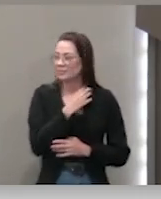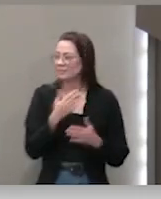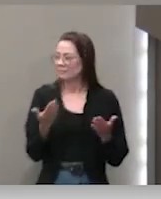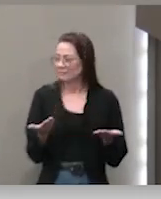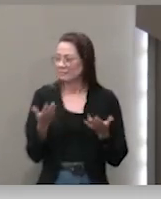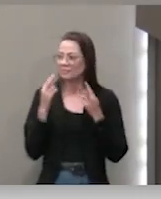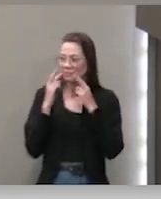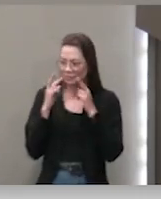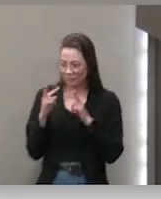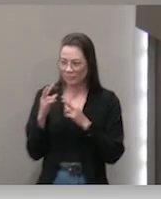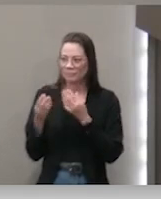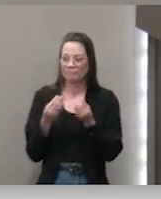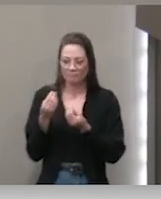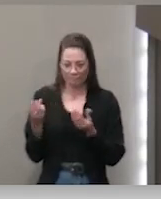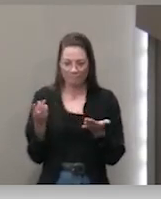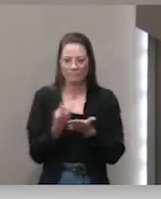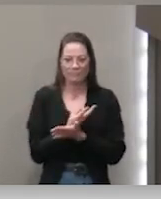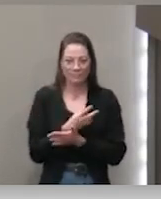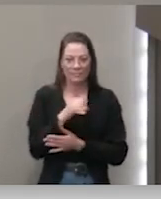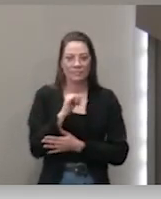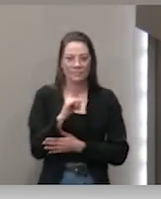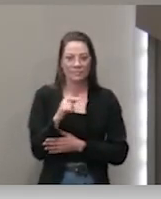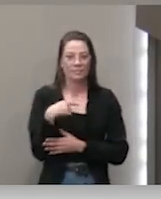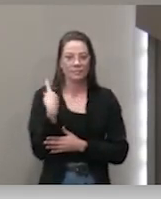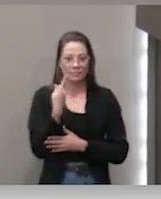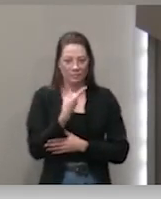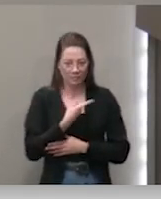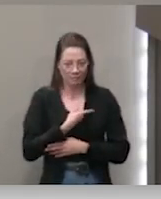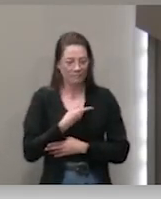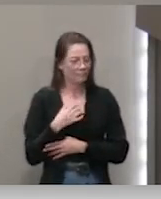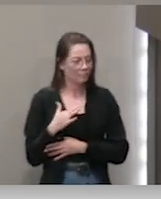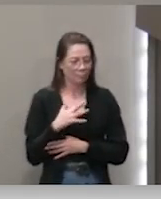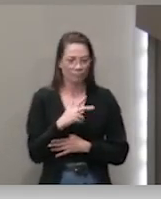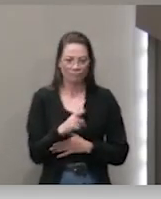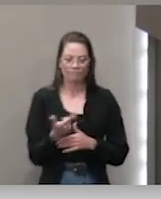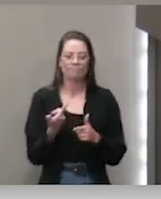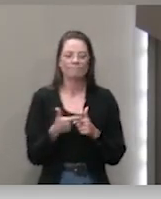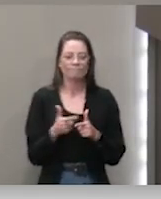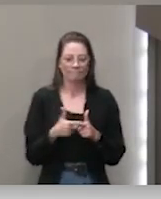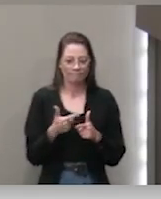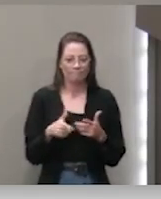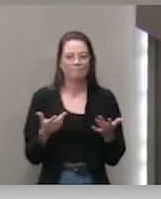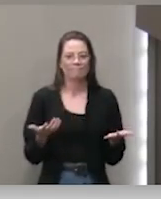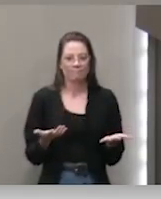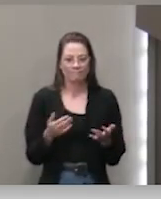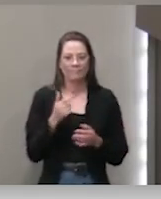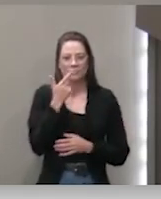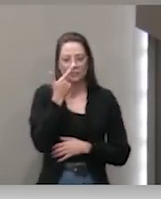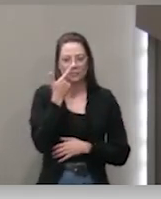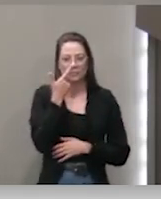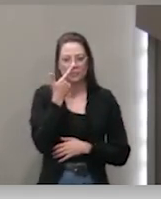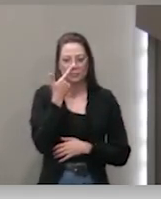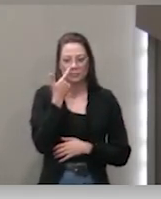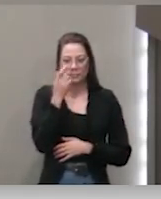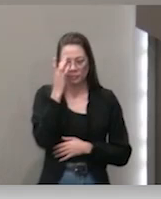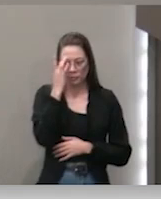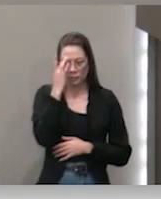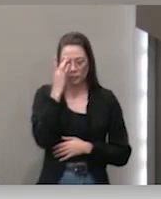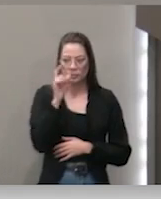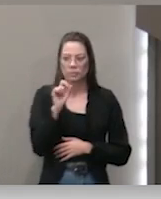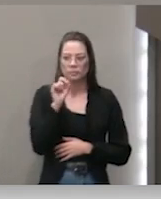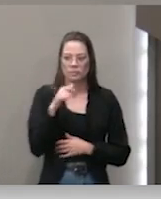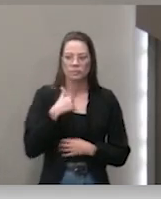Viu como que é? Se a gente levar tudo a flor da pele, acaba acabando a graça. Mas é que eu quero